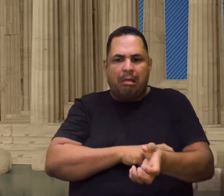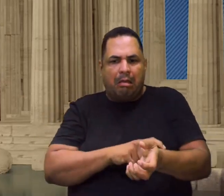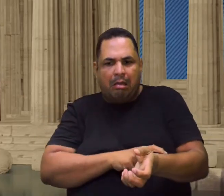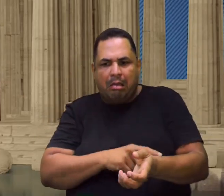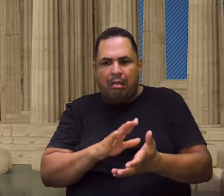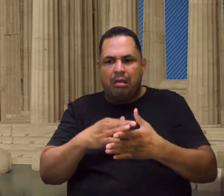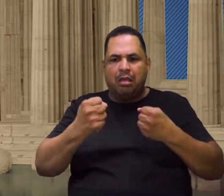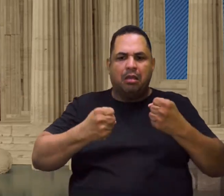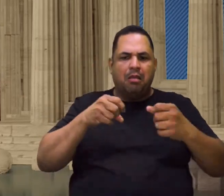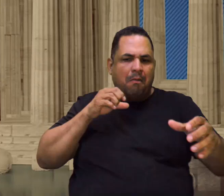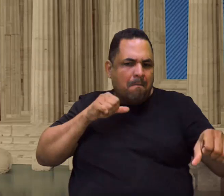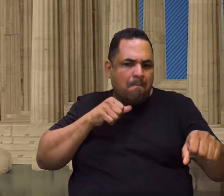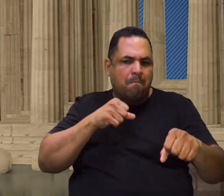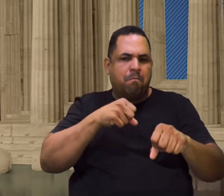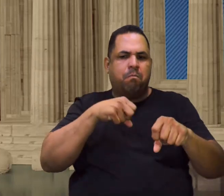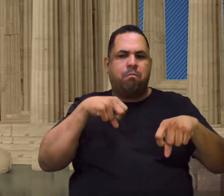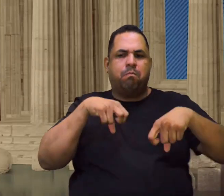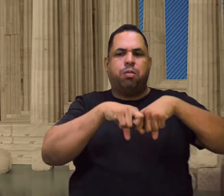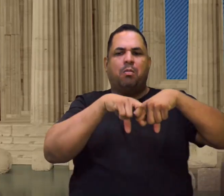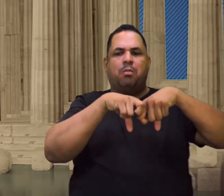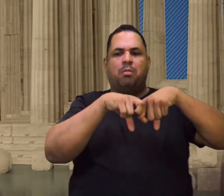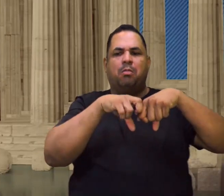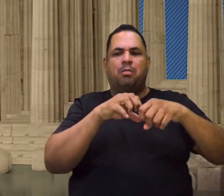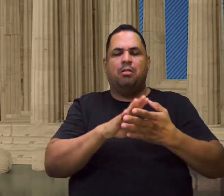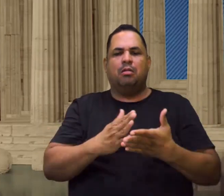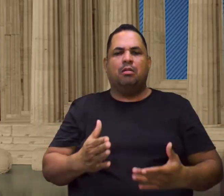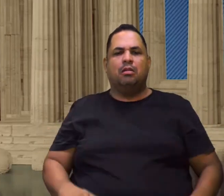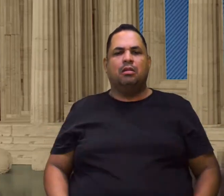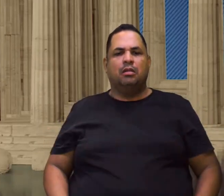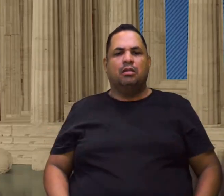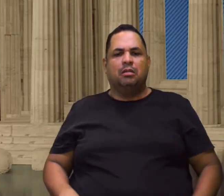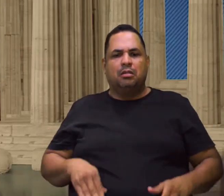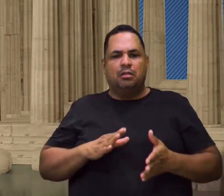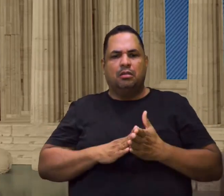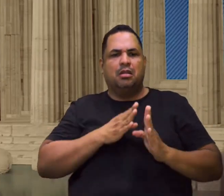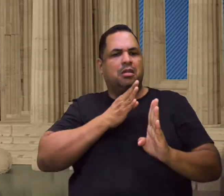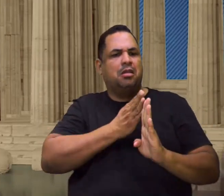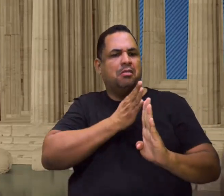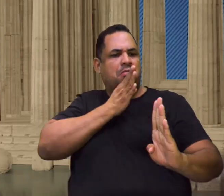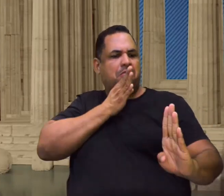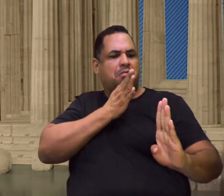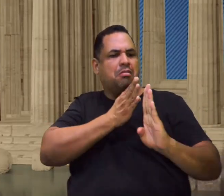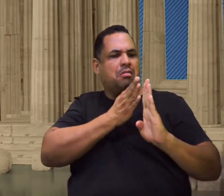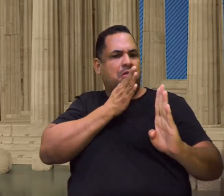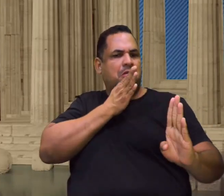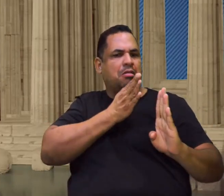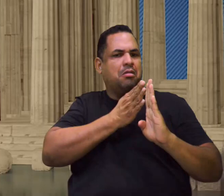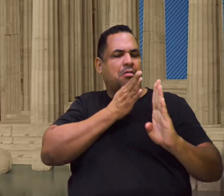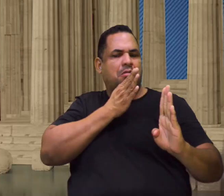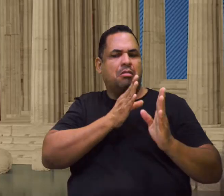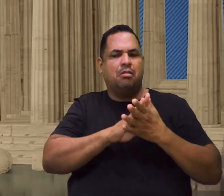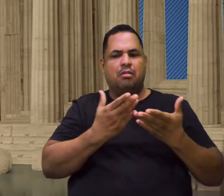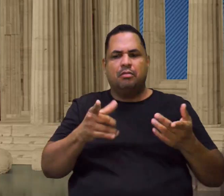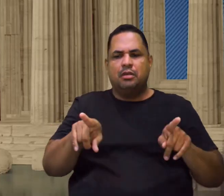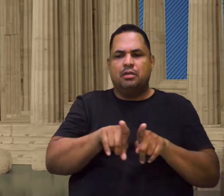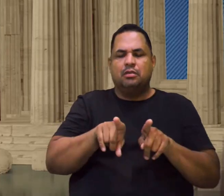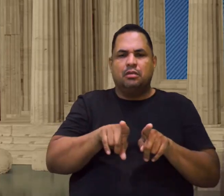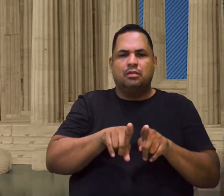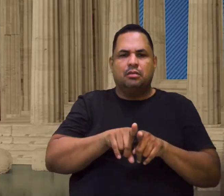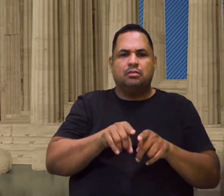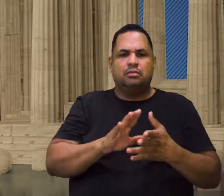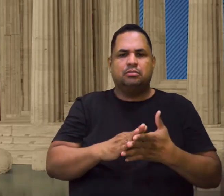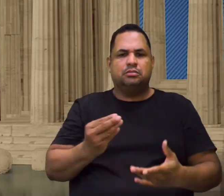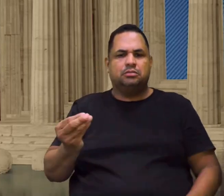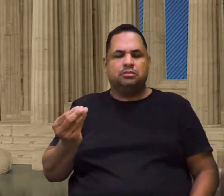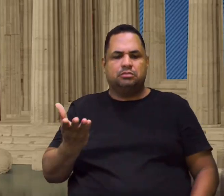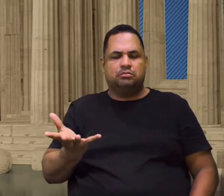bate daquele acidente todo. Na fila, ela te empurra para querer ver quantas pessoas se oportunizam dentro